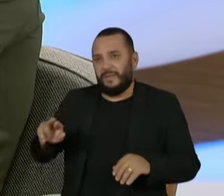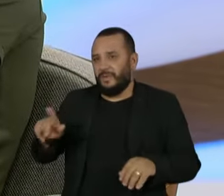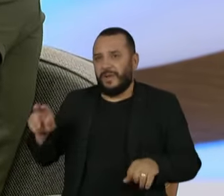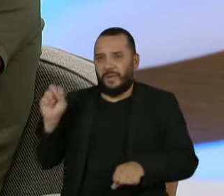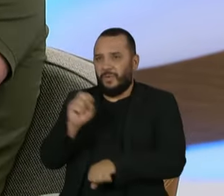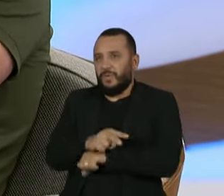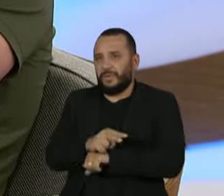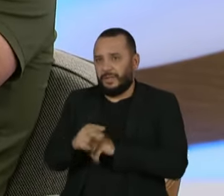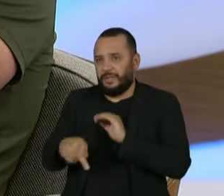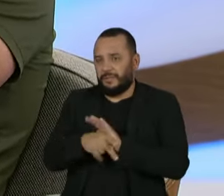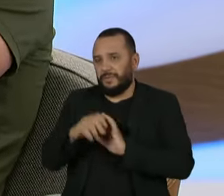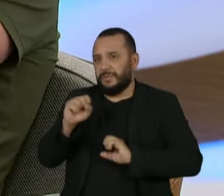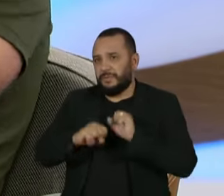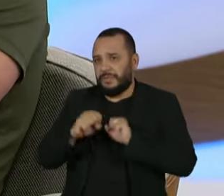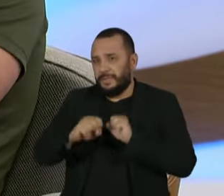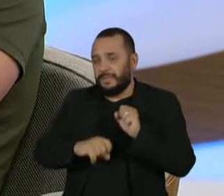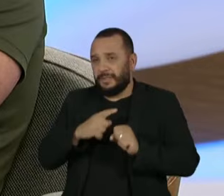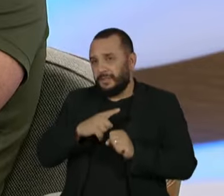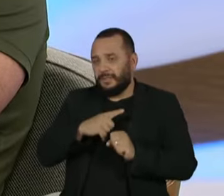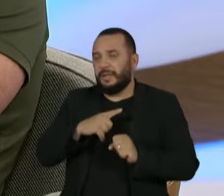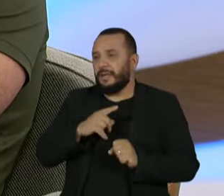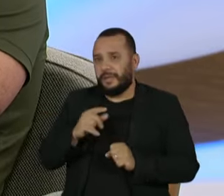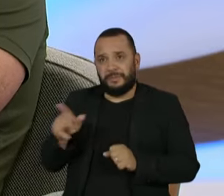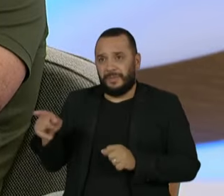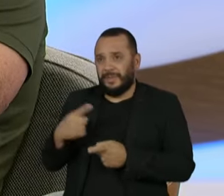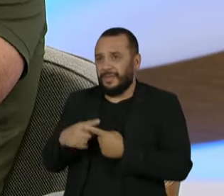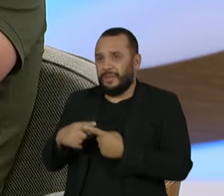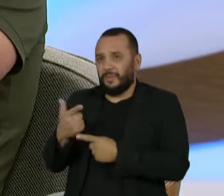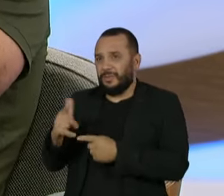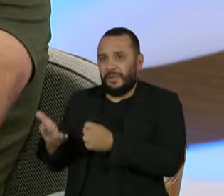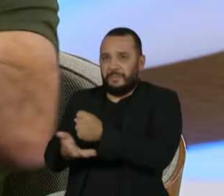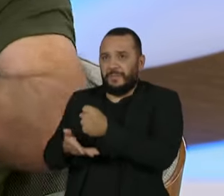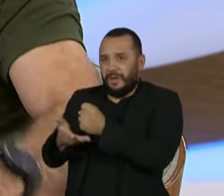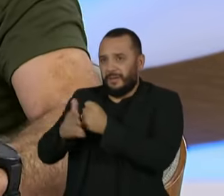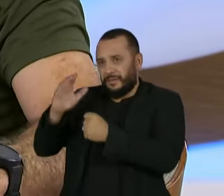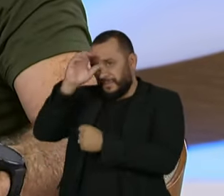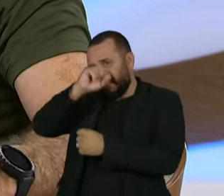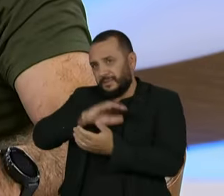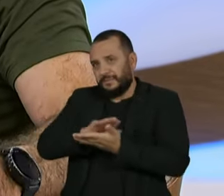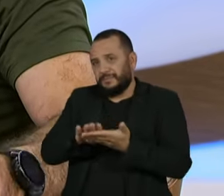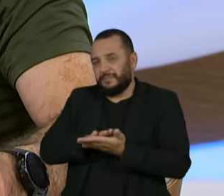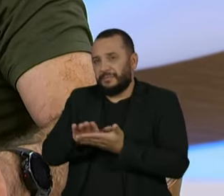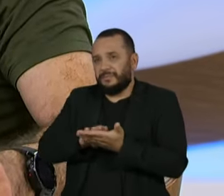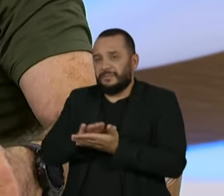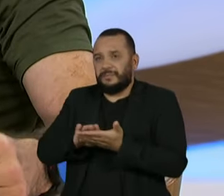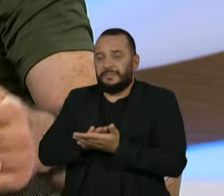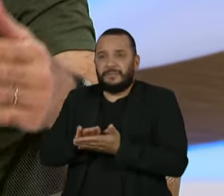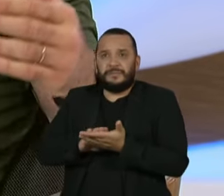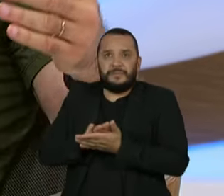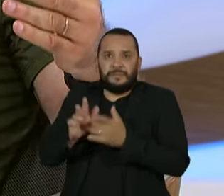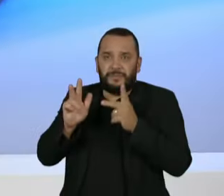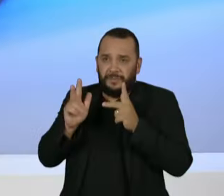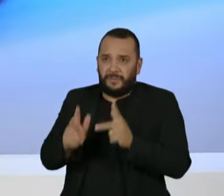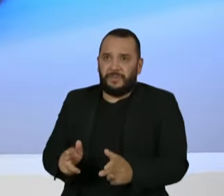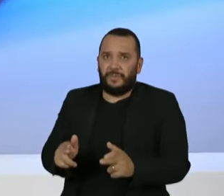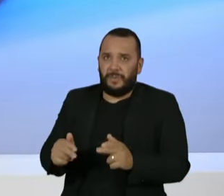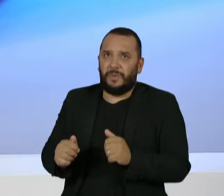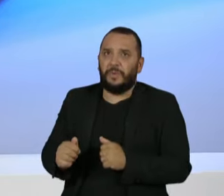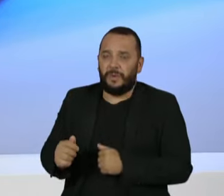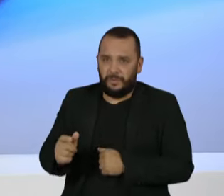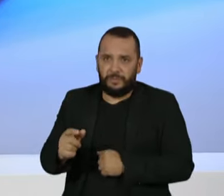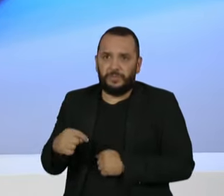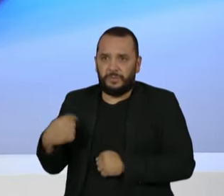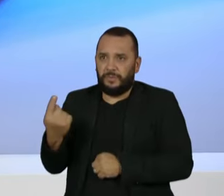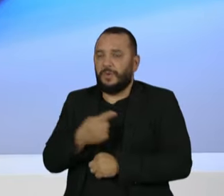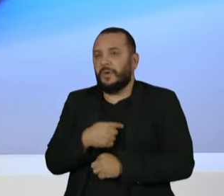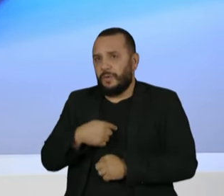uma empresa que tem problemas complexos para resolver porque ela não tem Fundações para isso a gente você tá se referindo no caso do porto digital a gente tem um